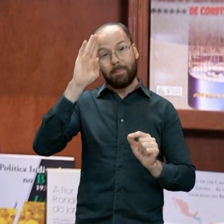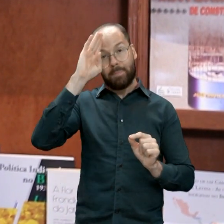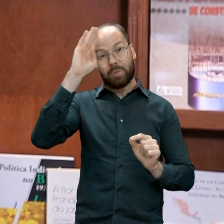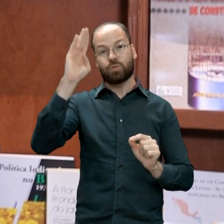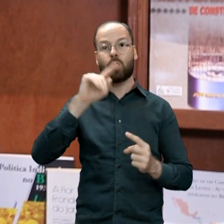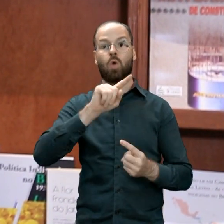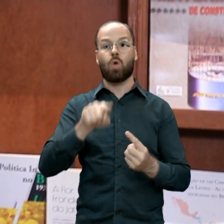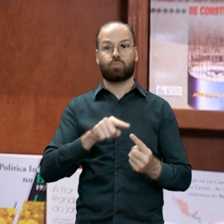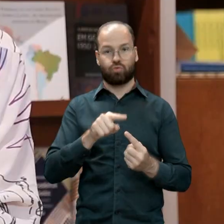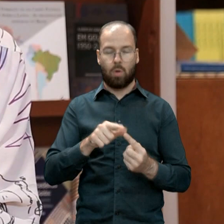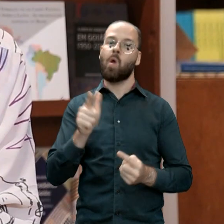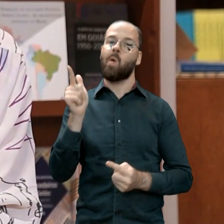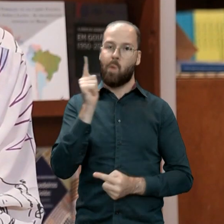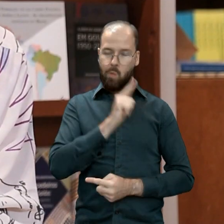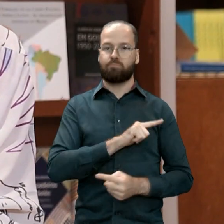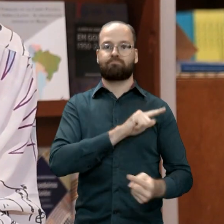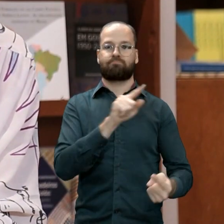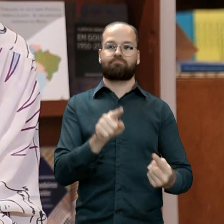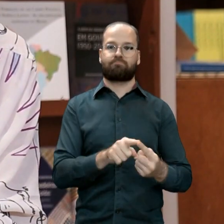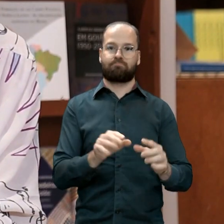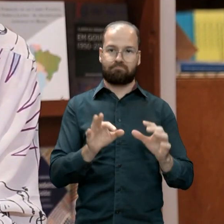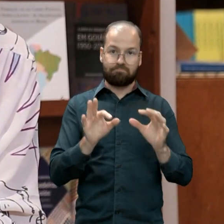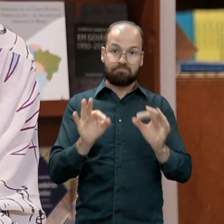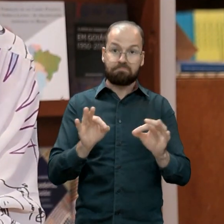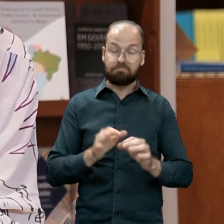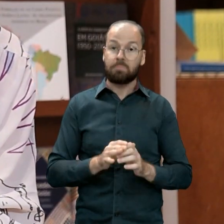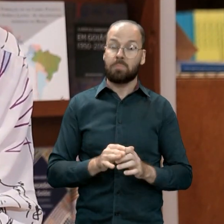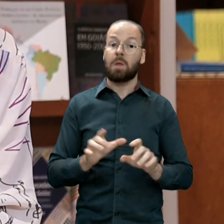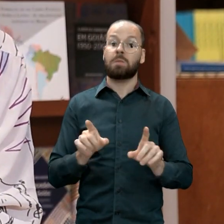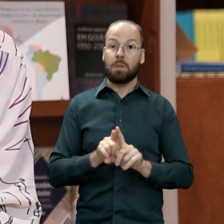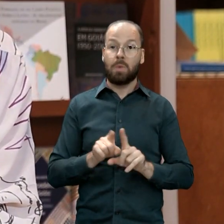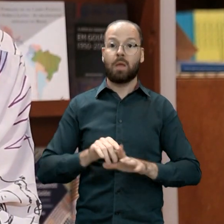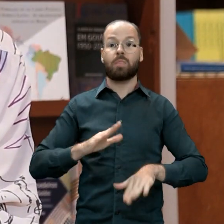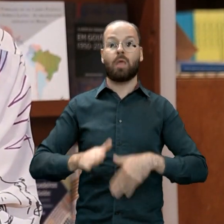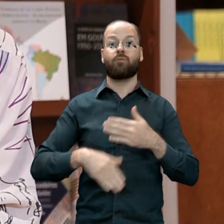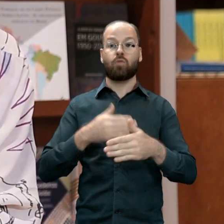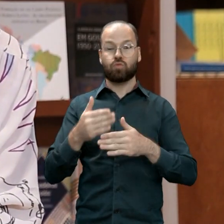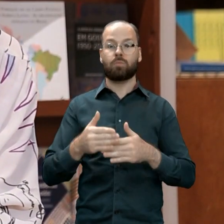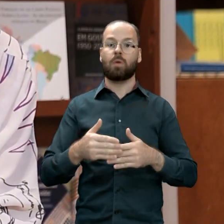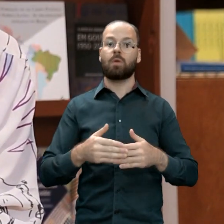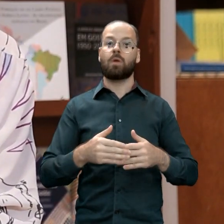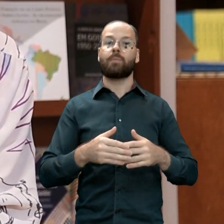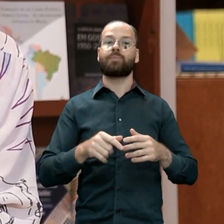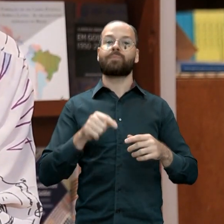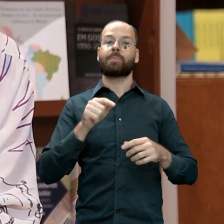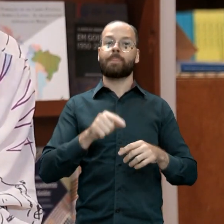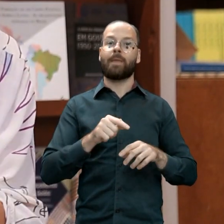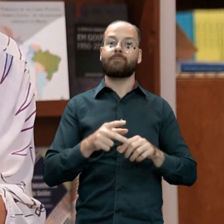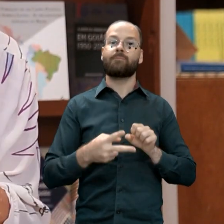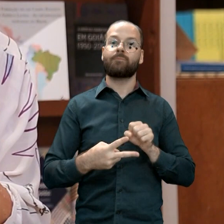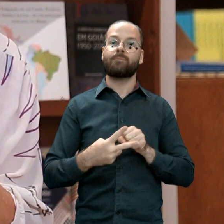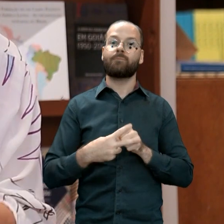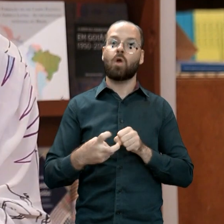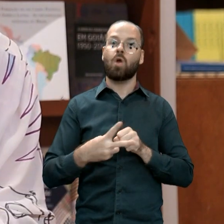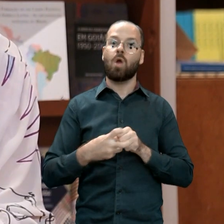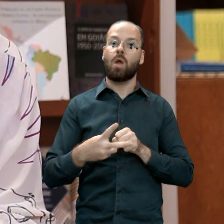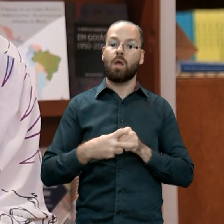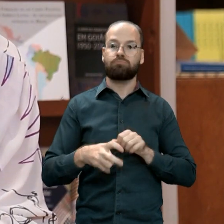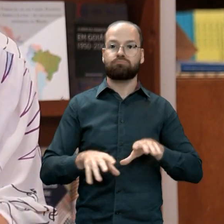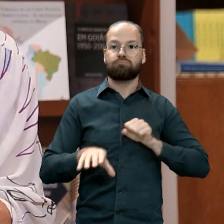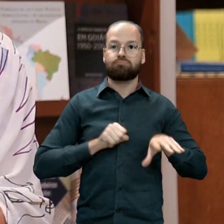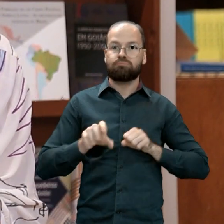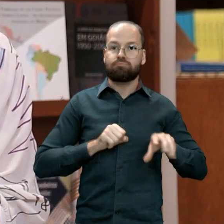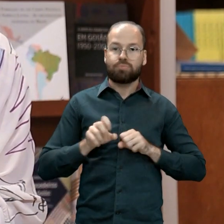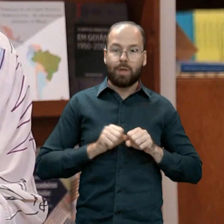foi atingido, que foi o desenvolvimento de repertórios linguísticos para o trabalho de sala de